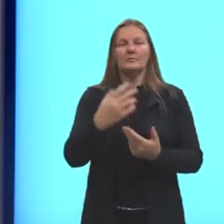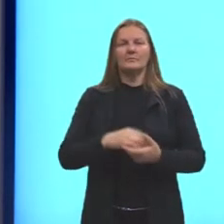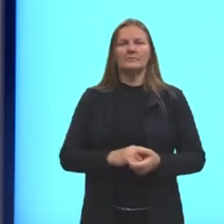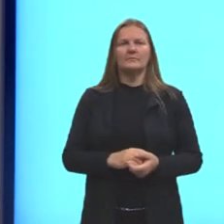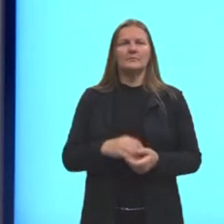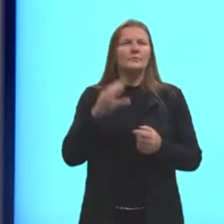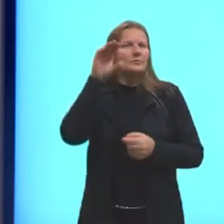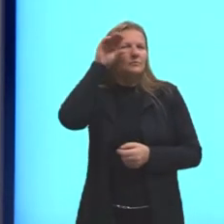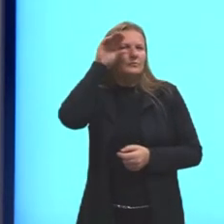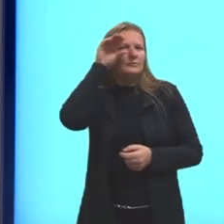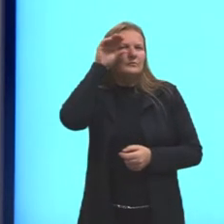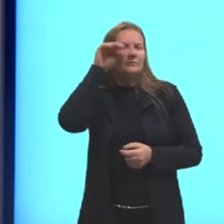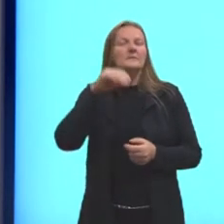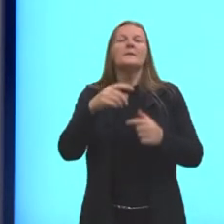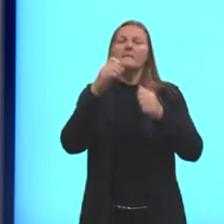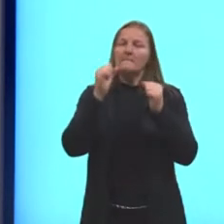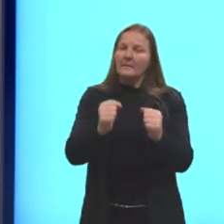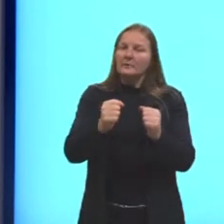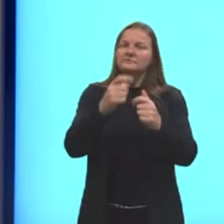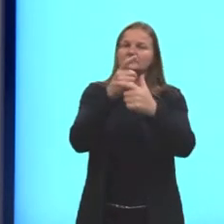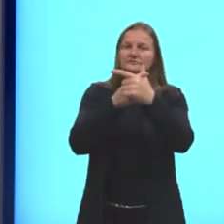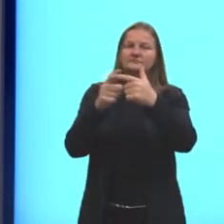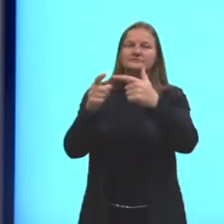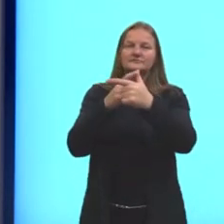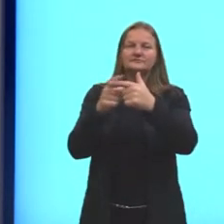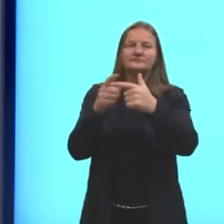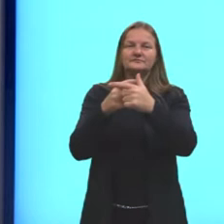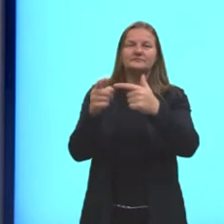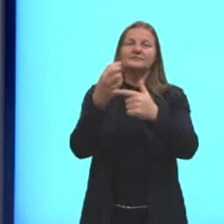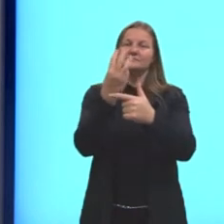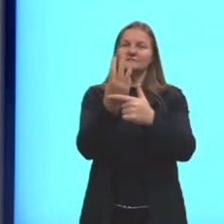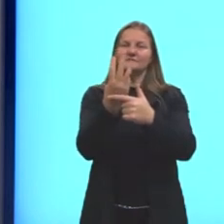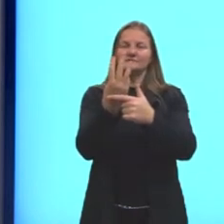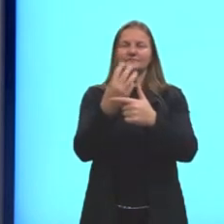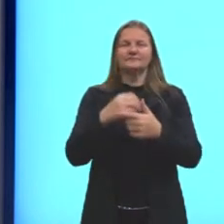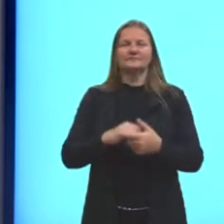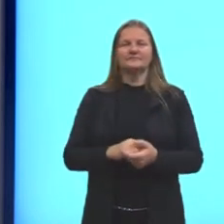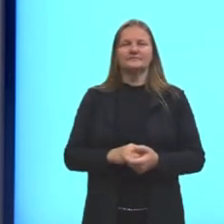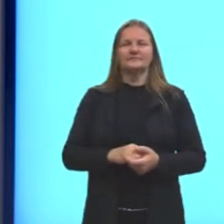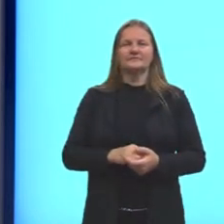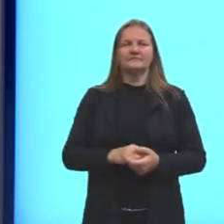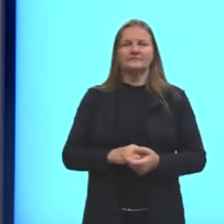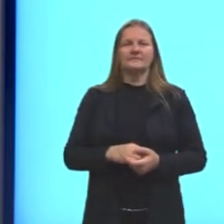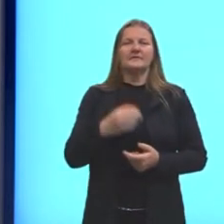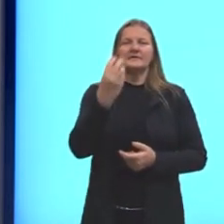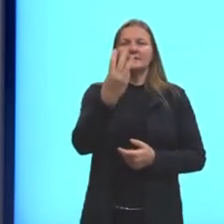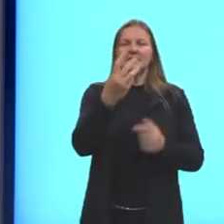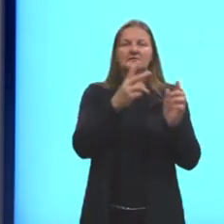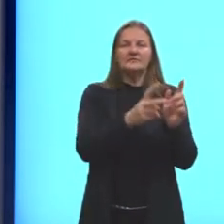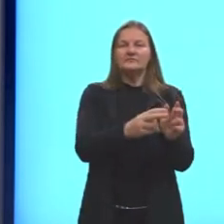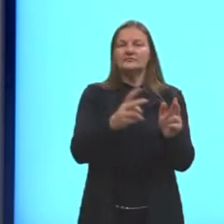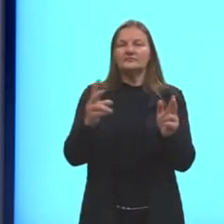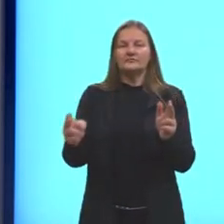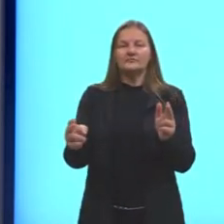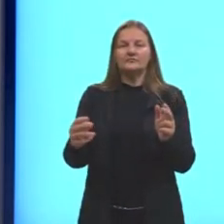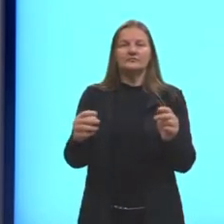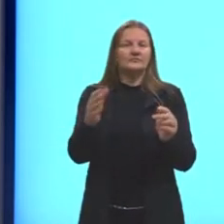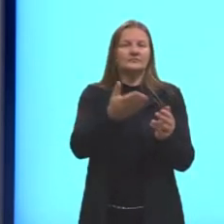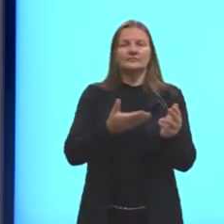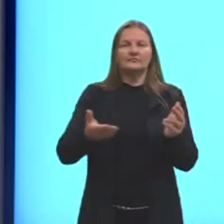que nós conseguimos observar que eu posso dividir todos os coeficientes O treze fator comum deles né